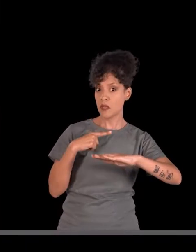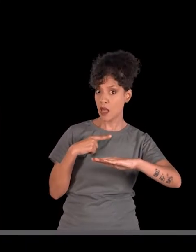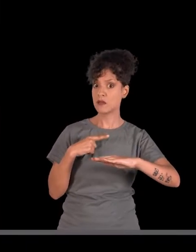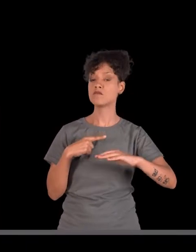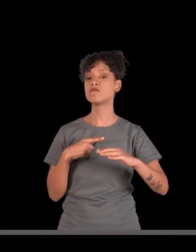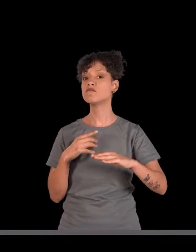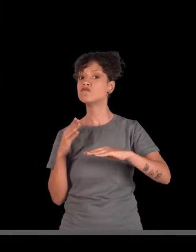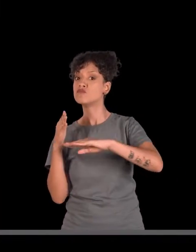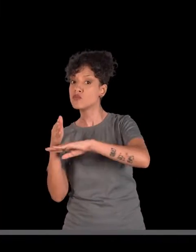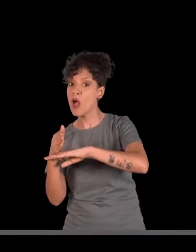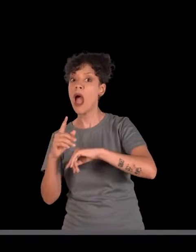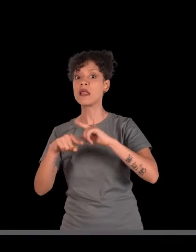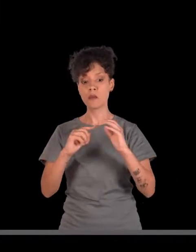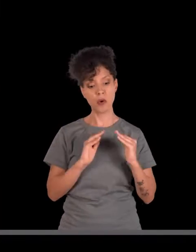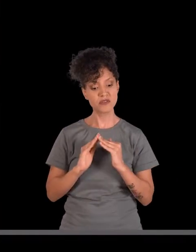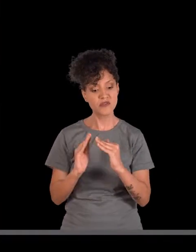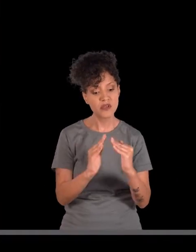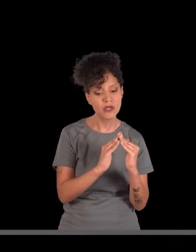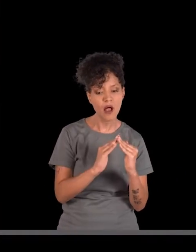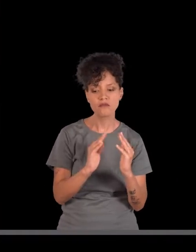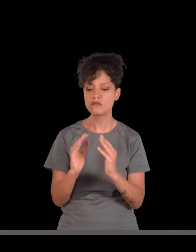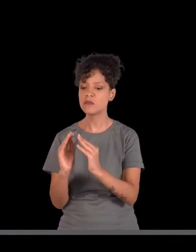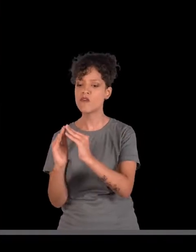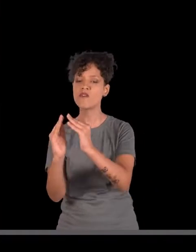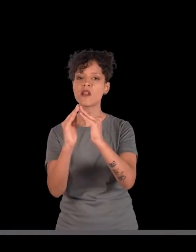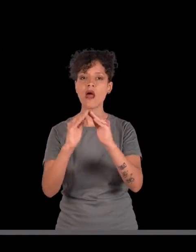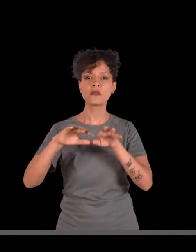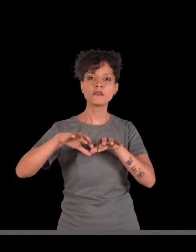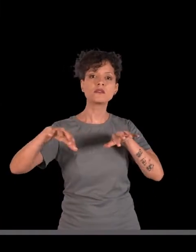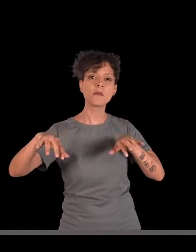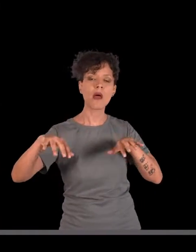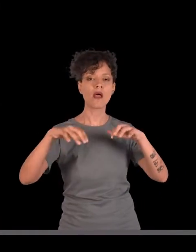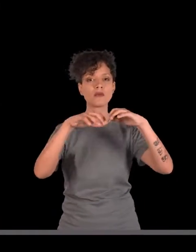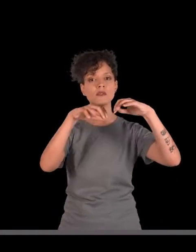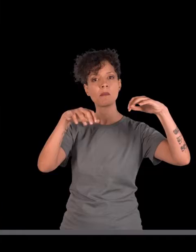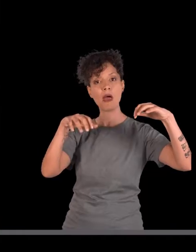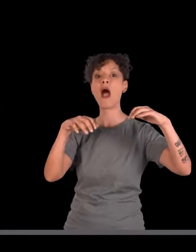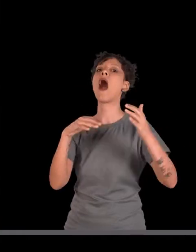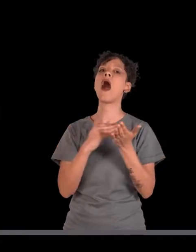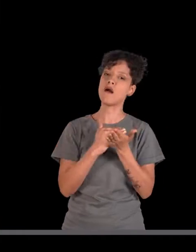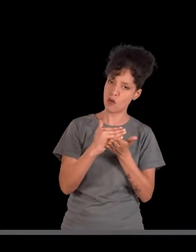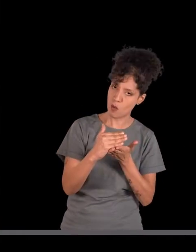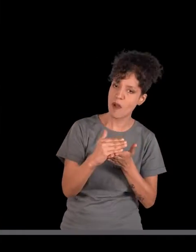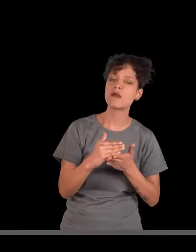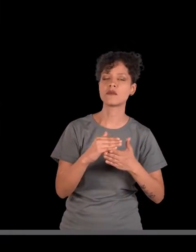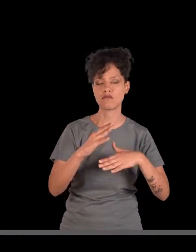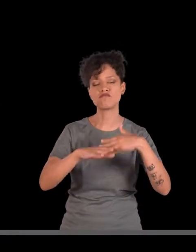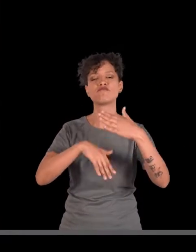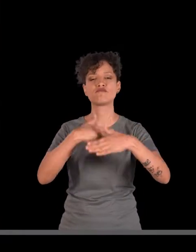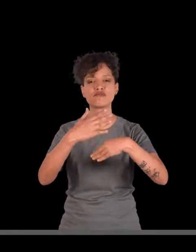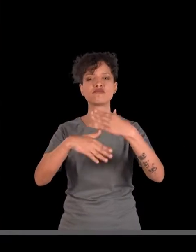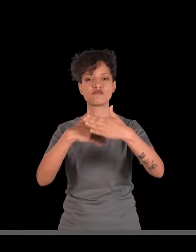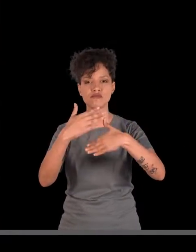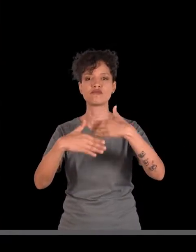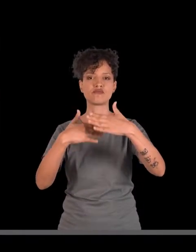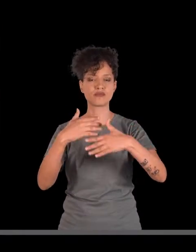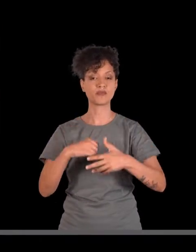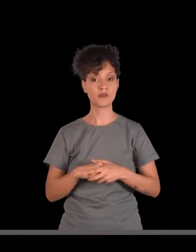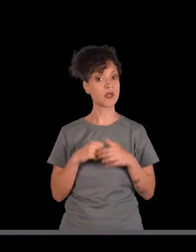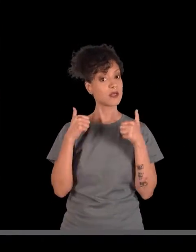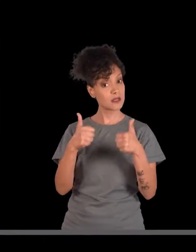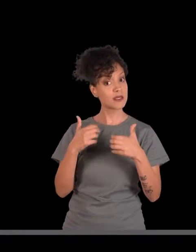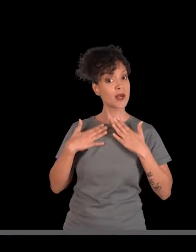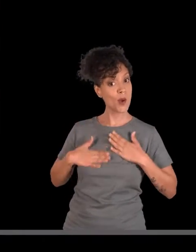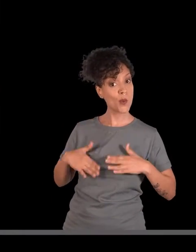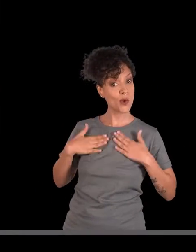feitorias, até formar a condição de uma vila. E aí sim começar a desenvolver um pouco mais na